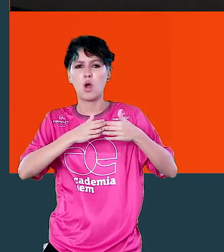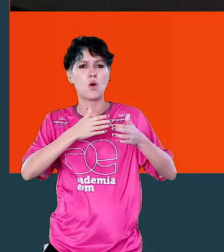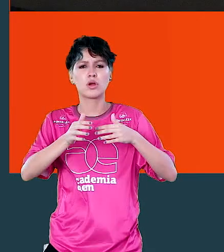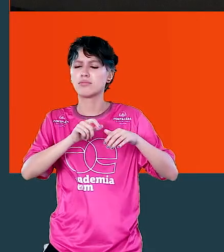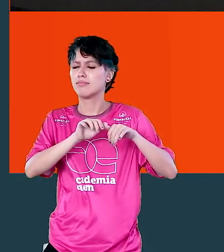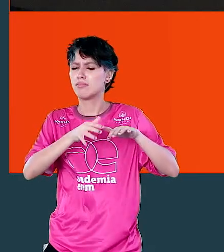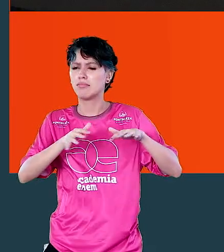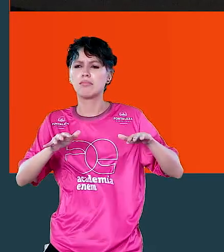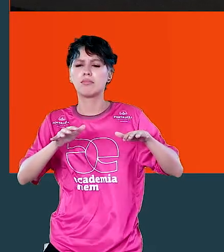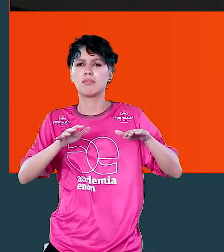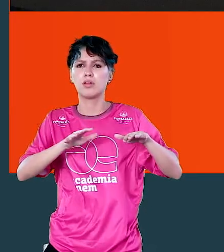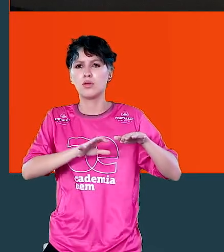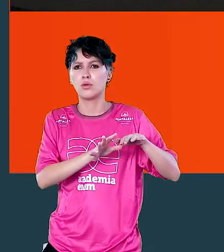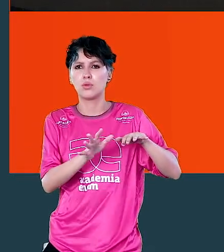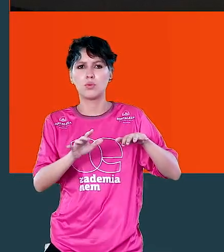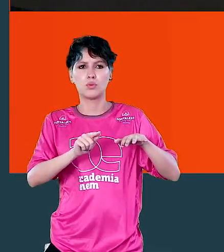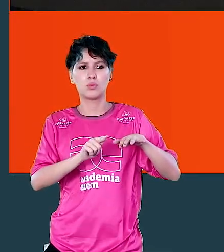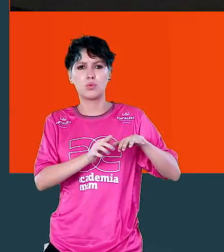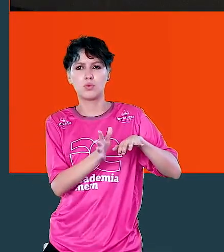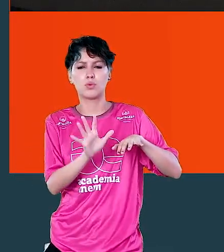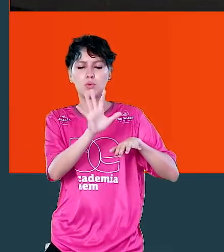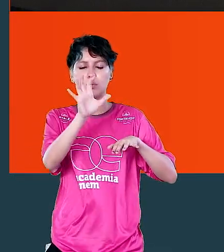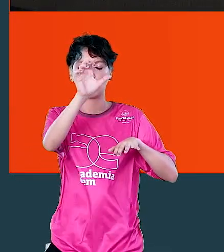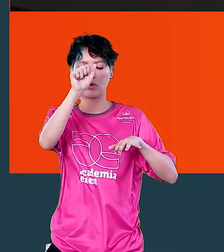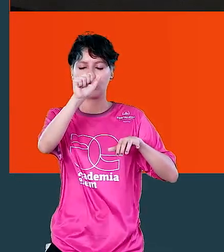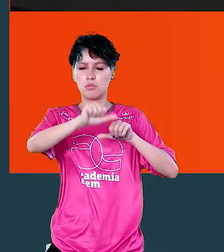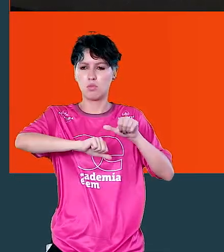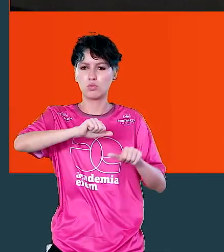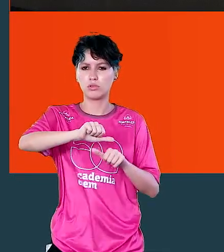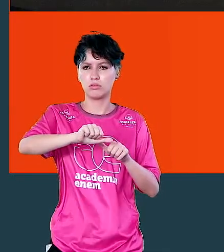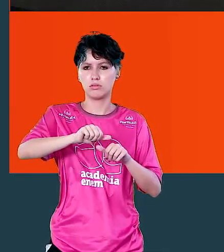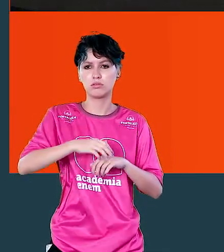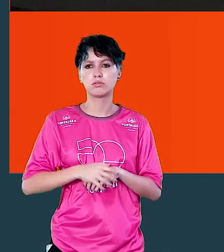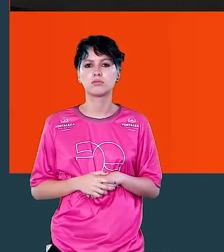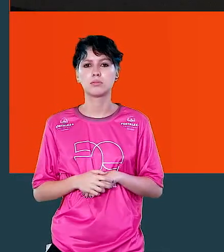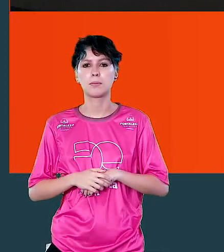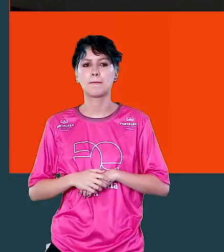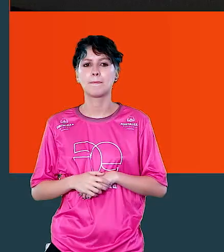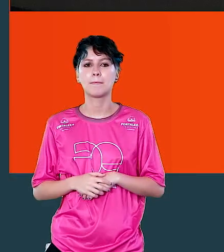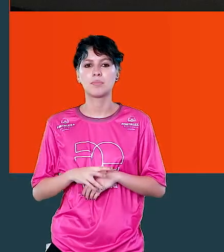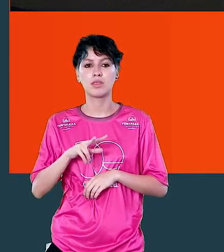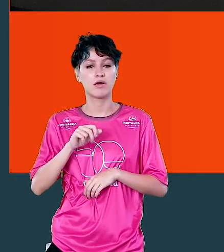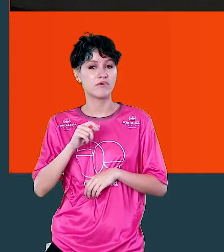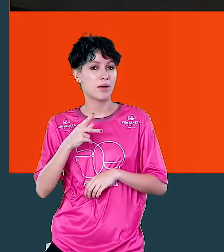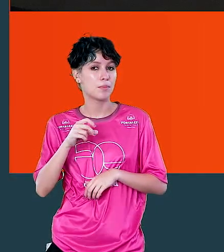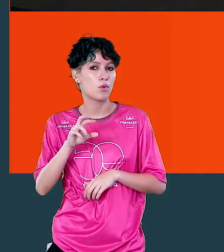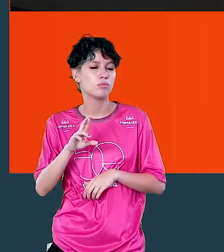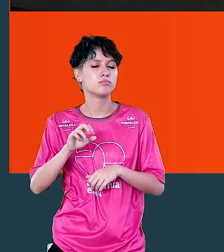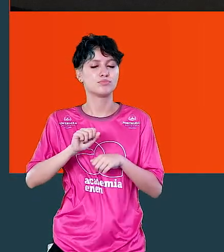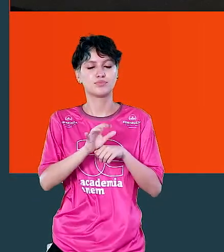Vapor é um estado gasoso em que as moléculas, elas estão juntas ou estão separadas?